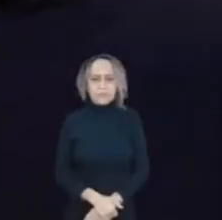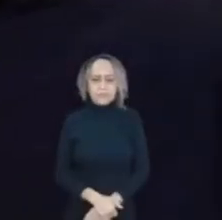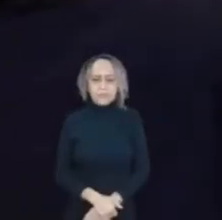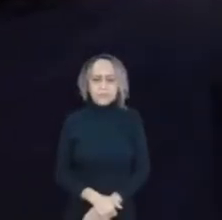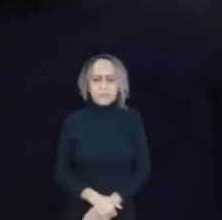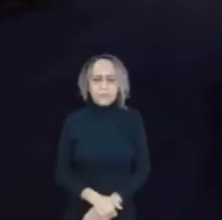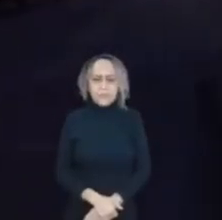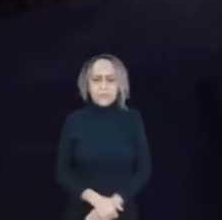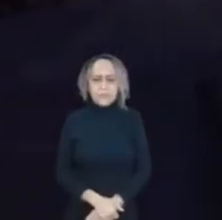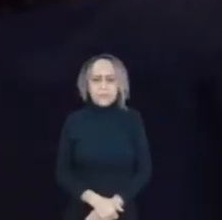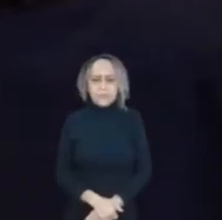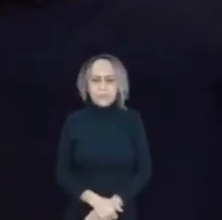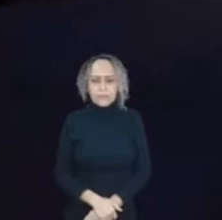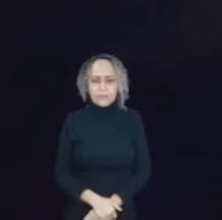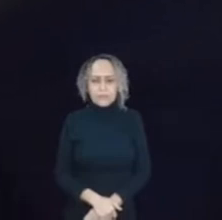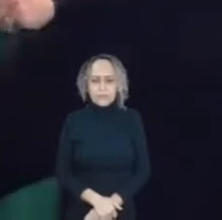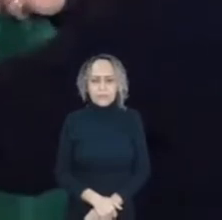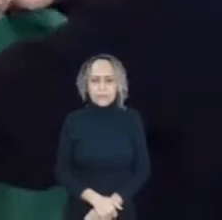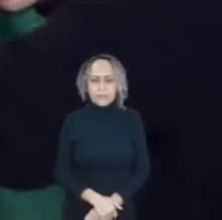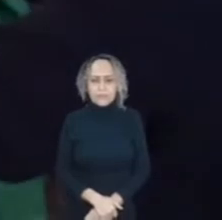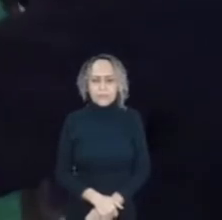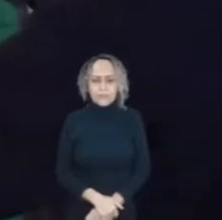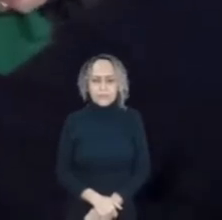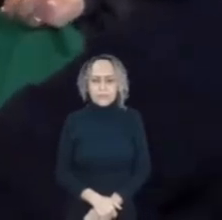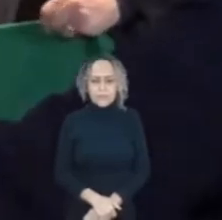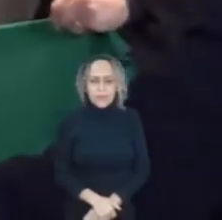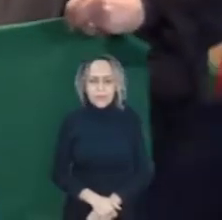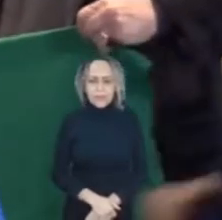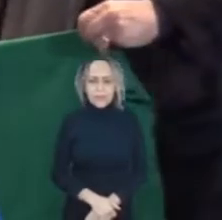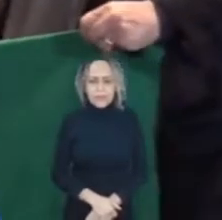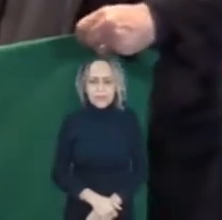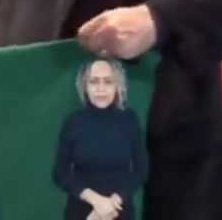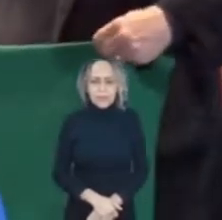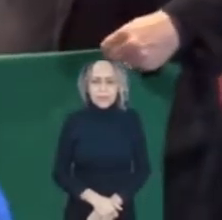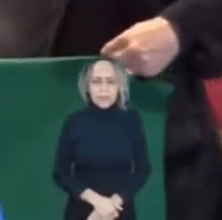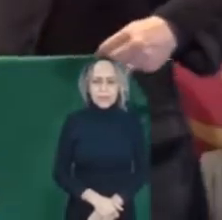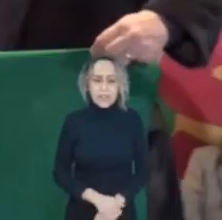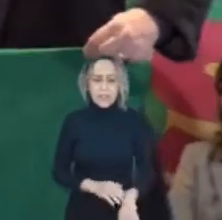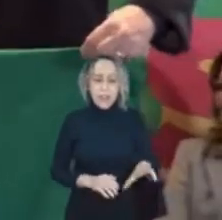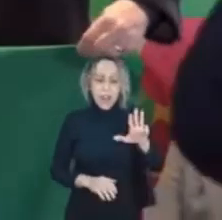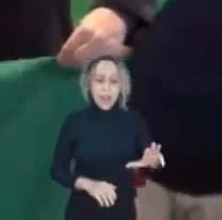Thank you.